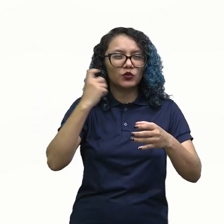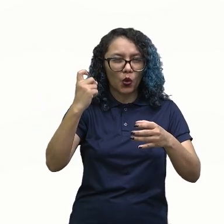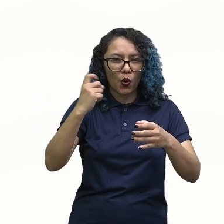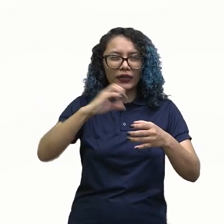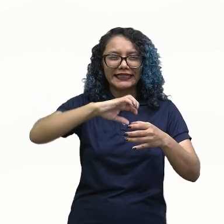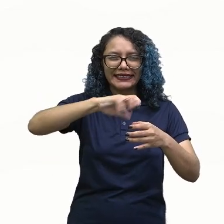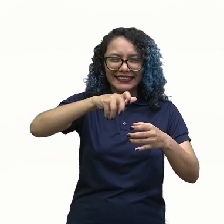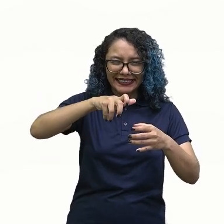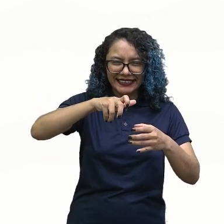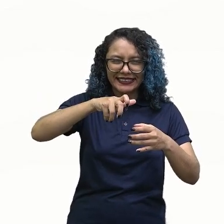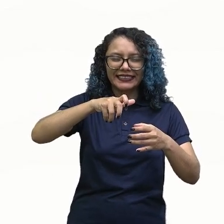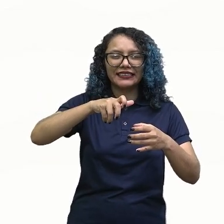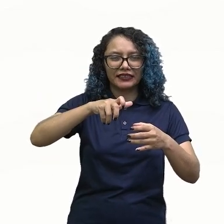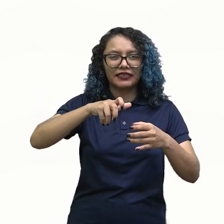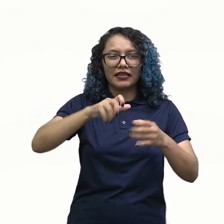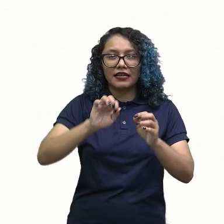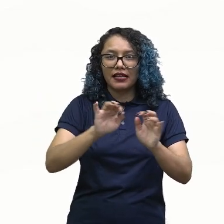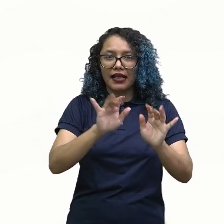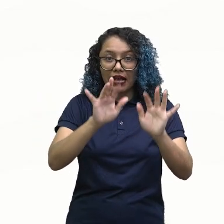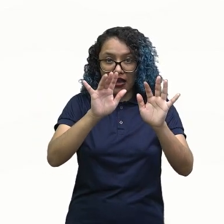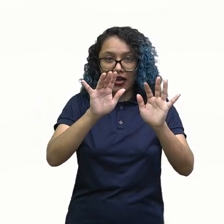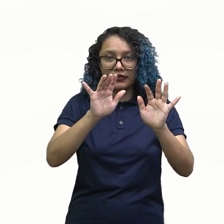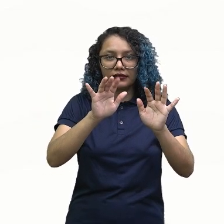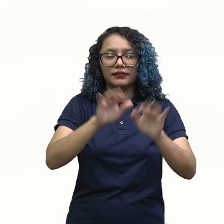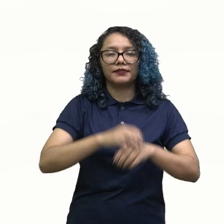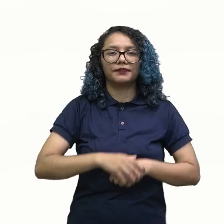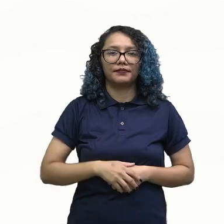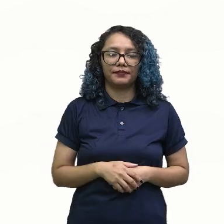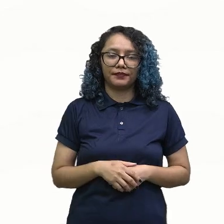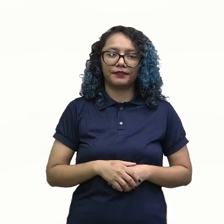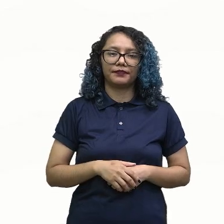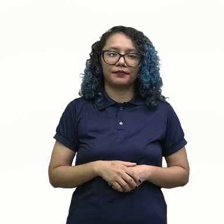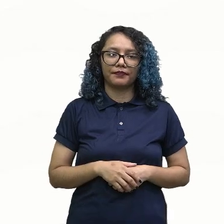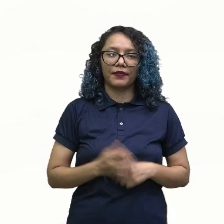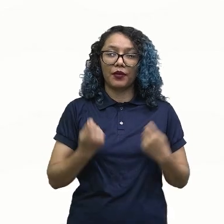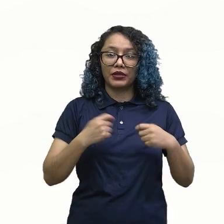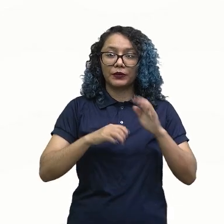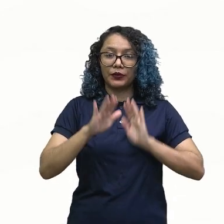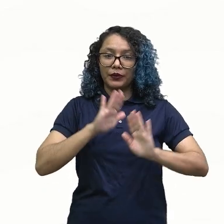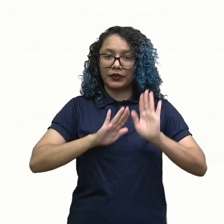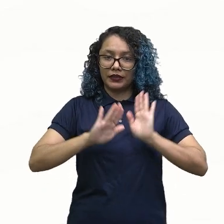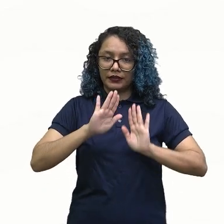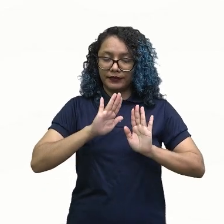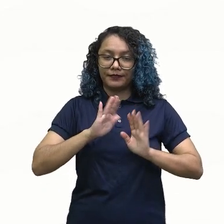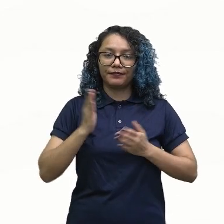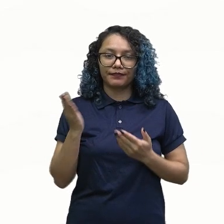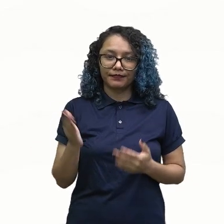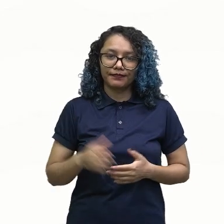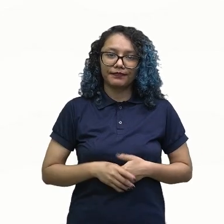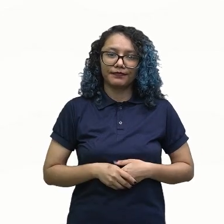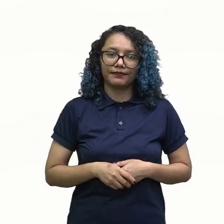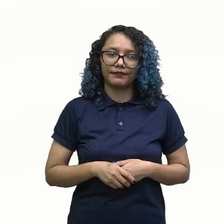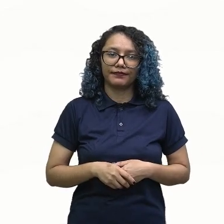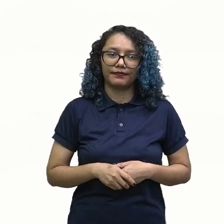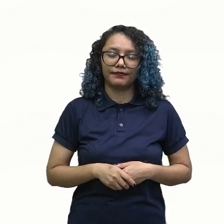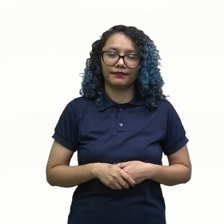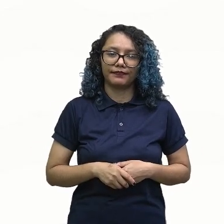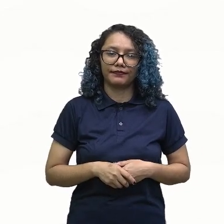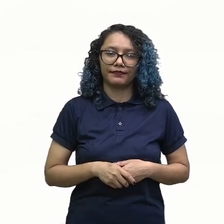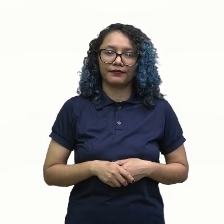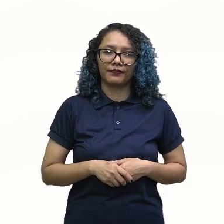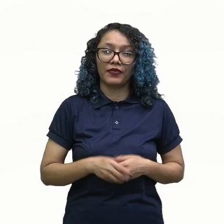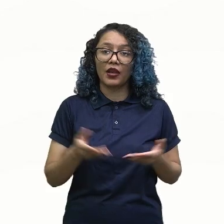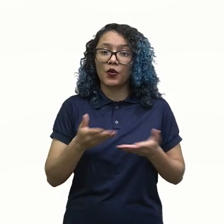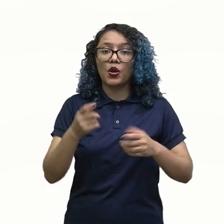aí é o gás saindo, tá bom? Então, precisa ter cuidado em relação a isso. Já